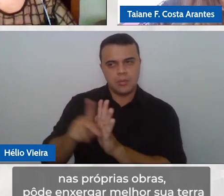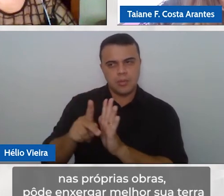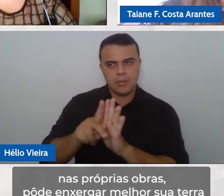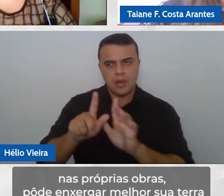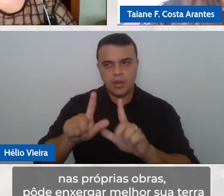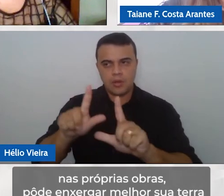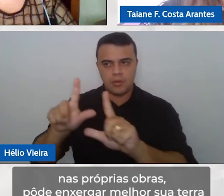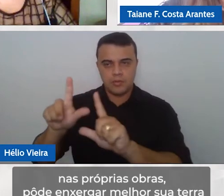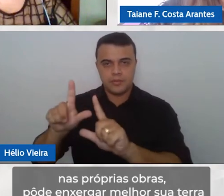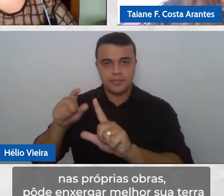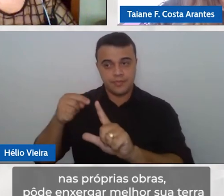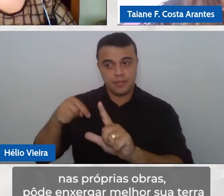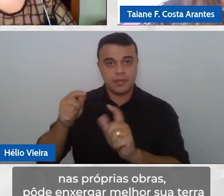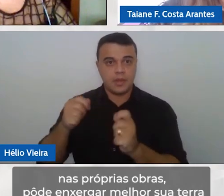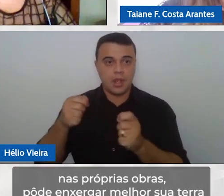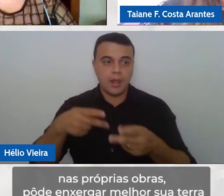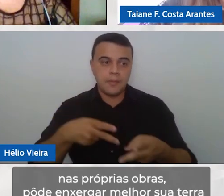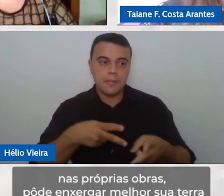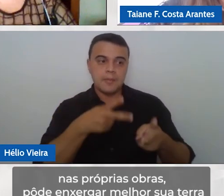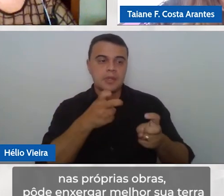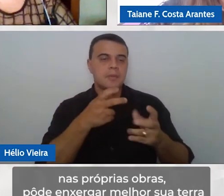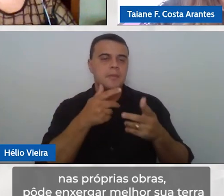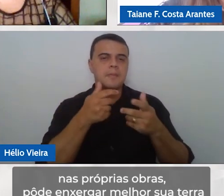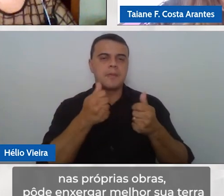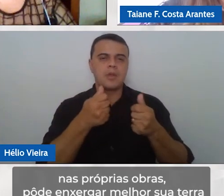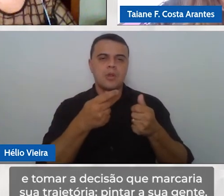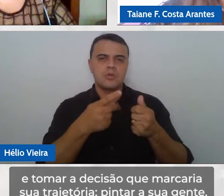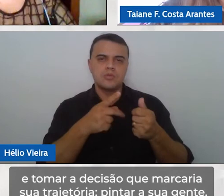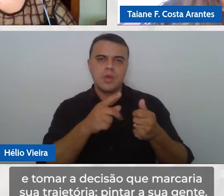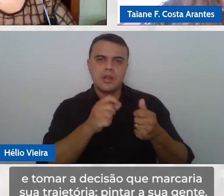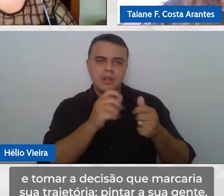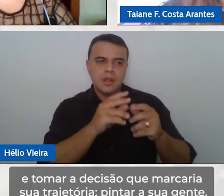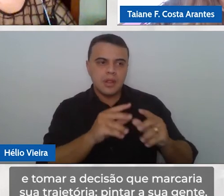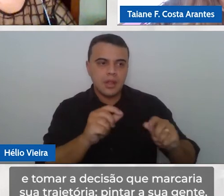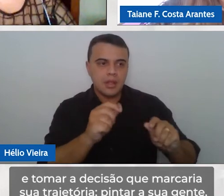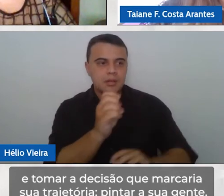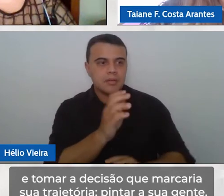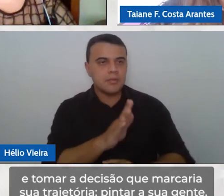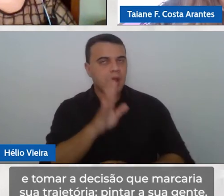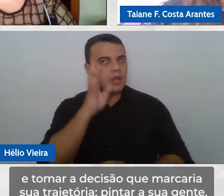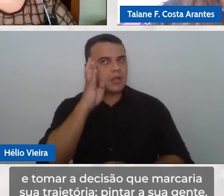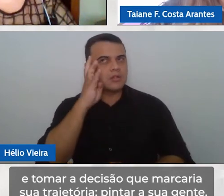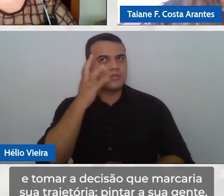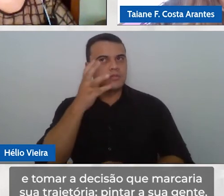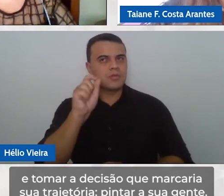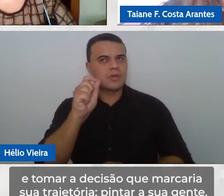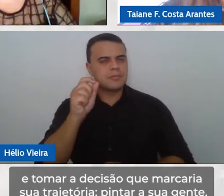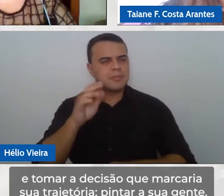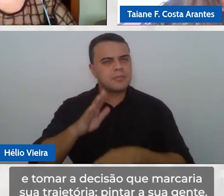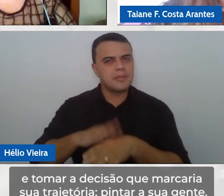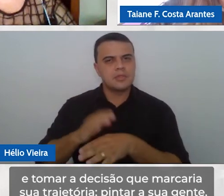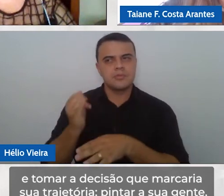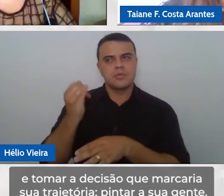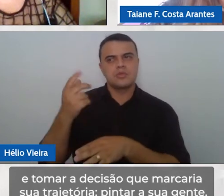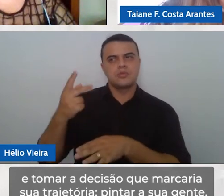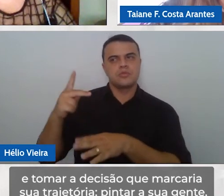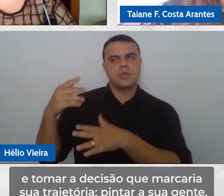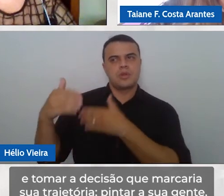obras, pôde enxergar melhor sua terra e tornar a decisão que marcaria sua